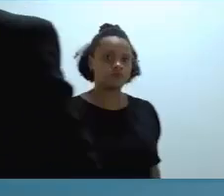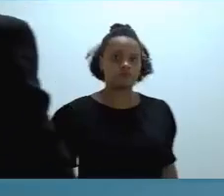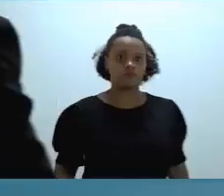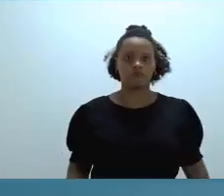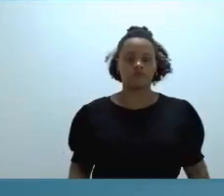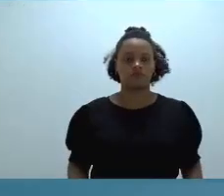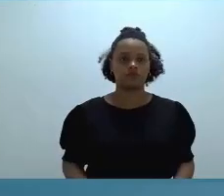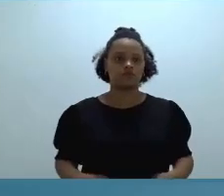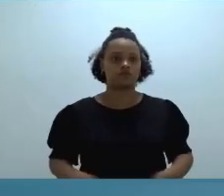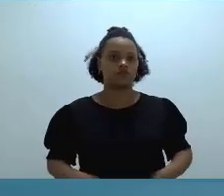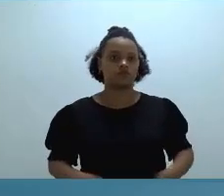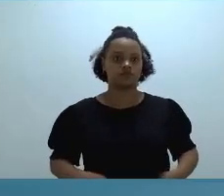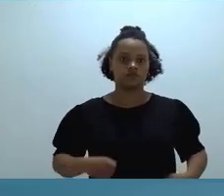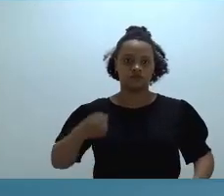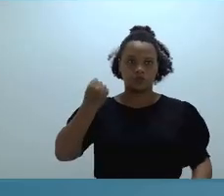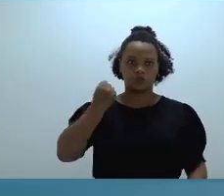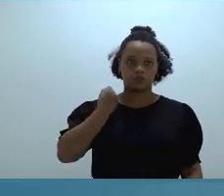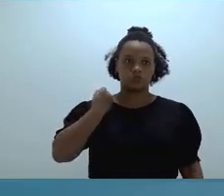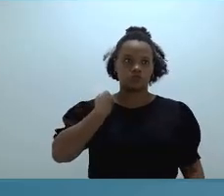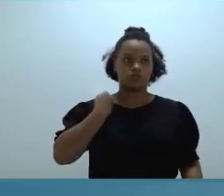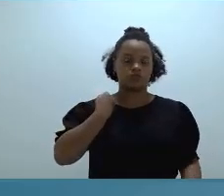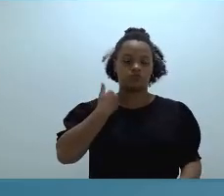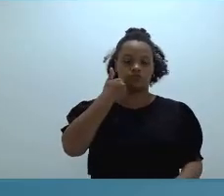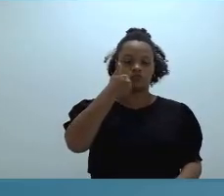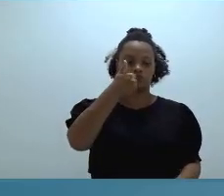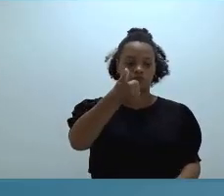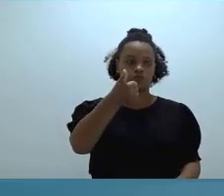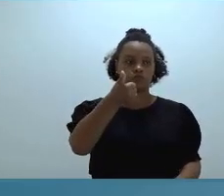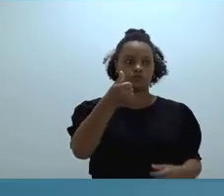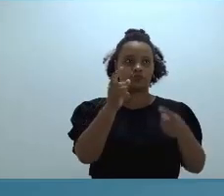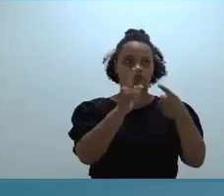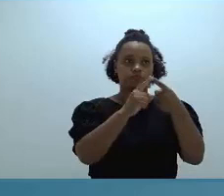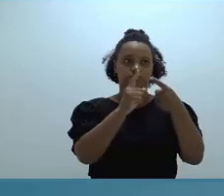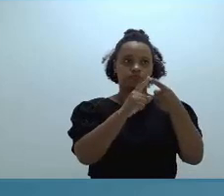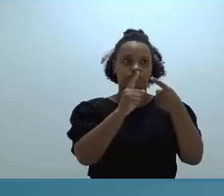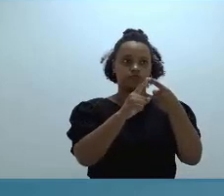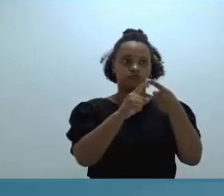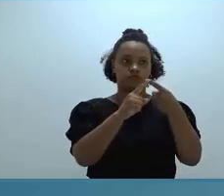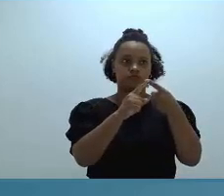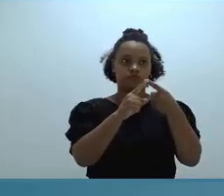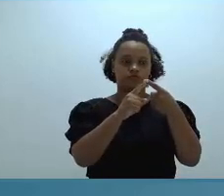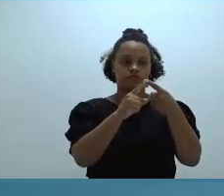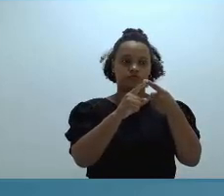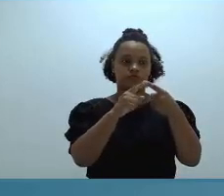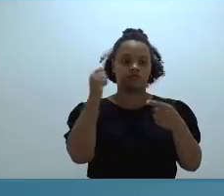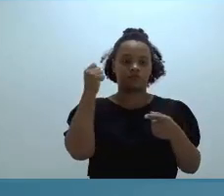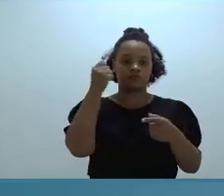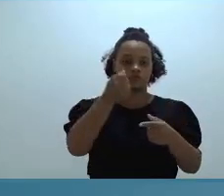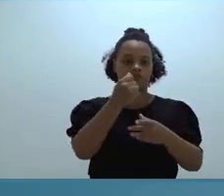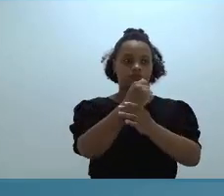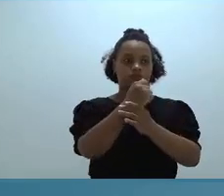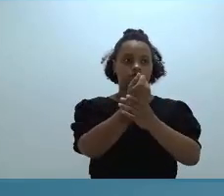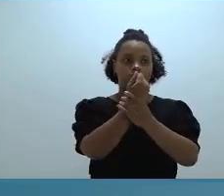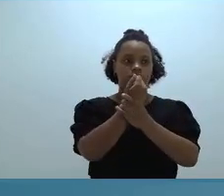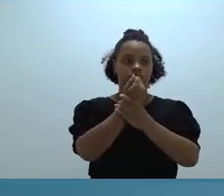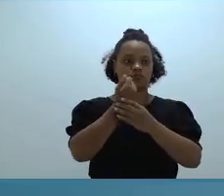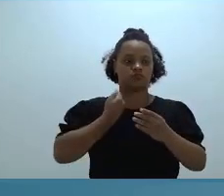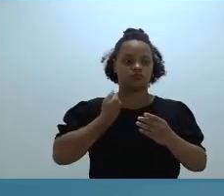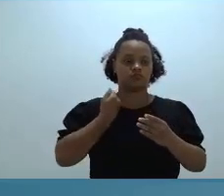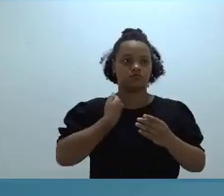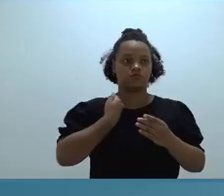de número 1. É um agravo interno em mandado de segurança. Processo